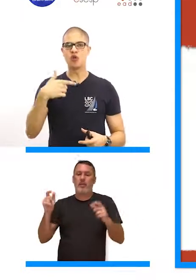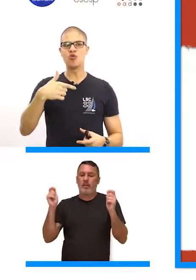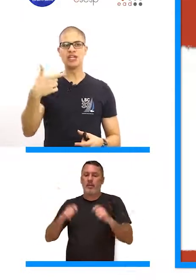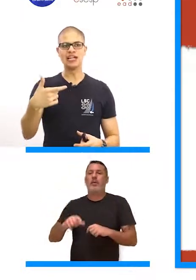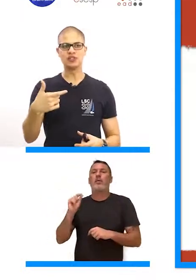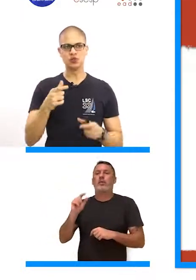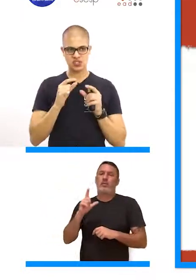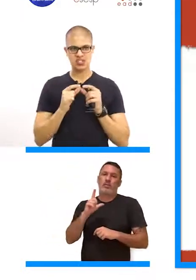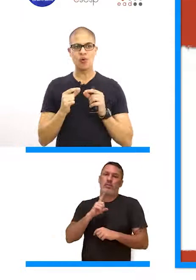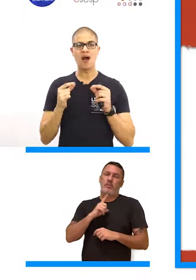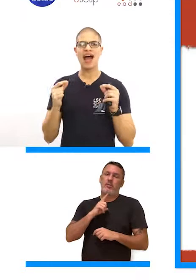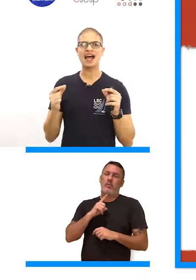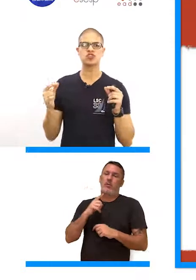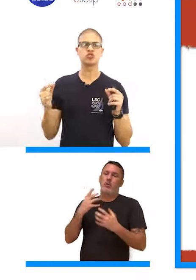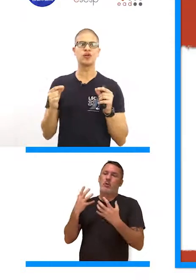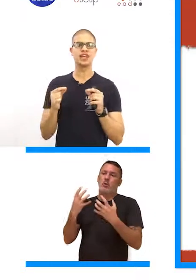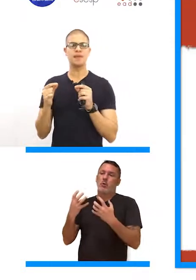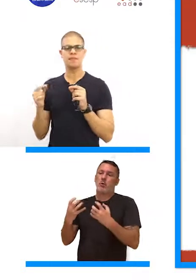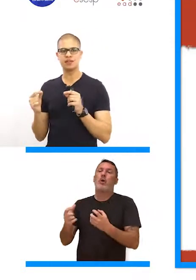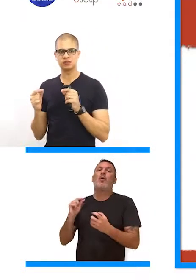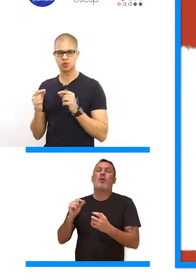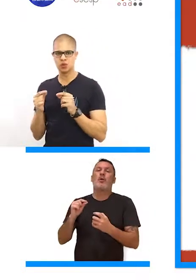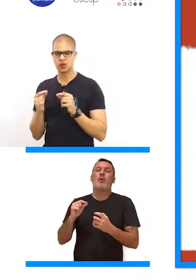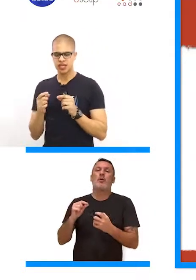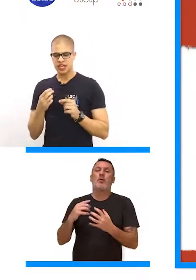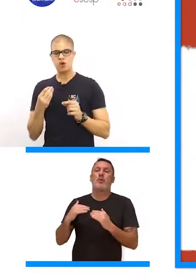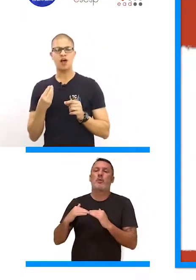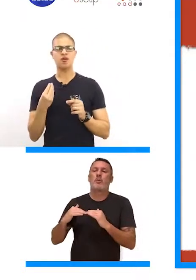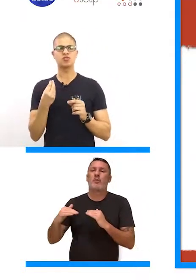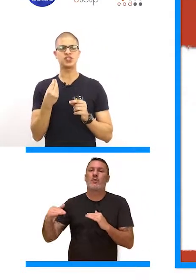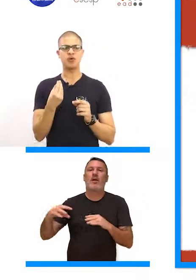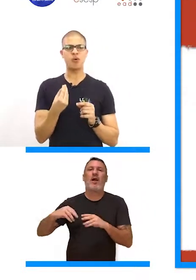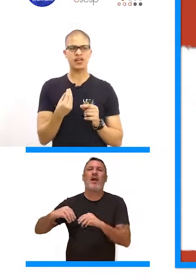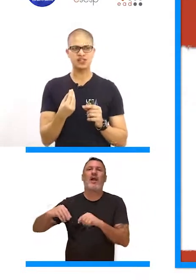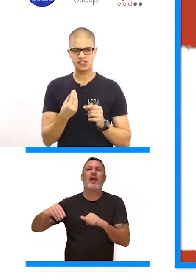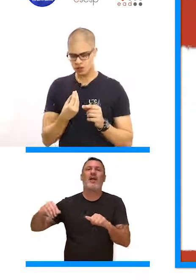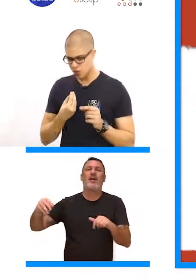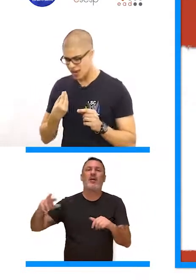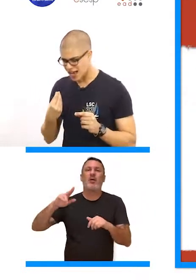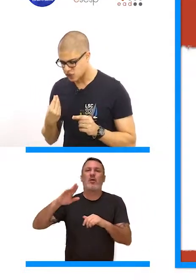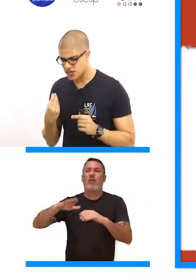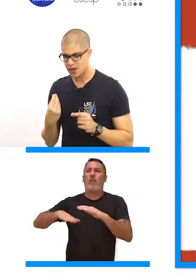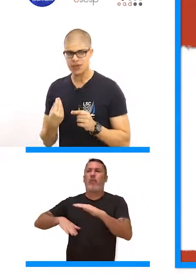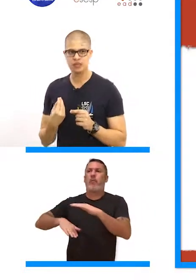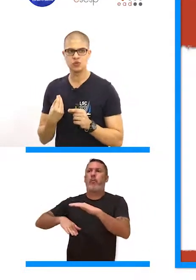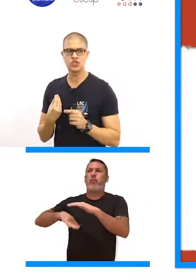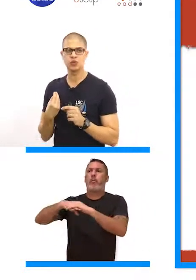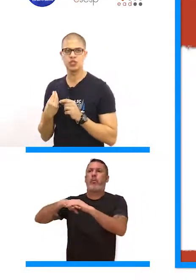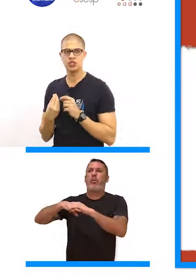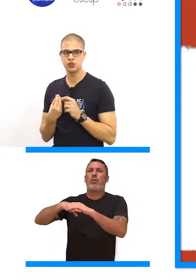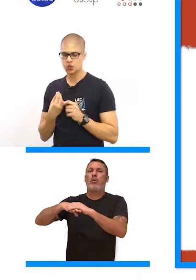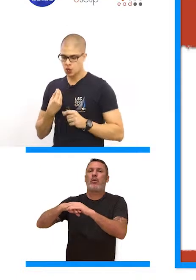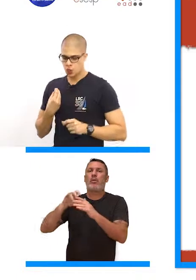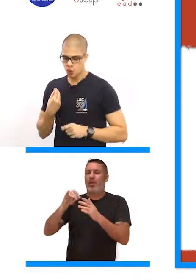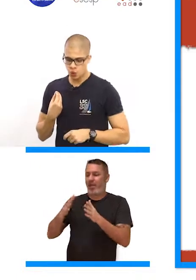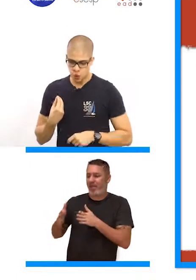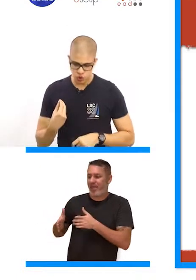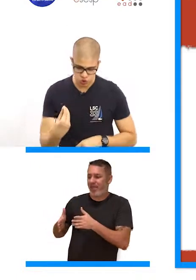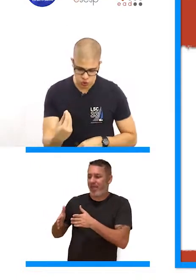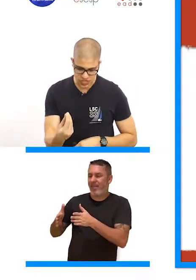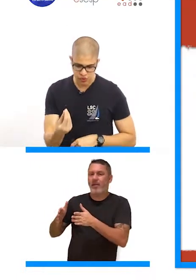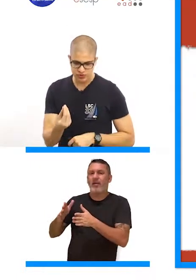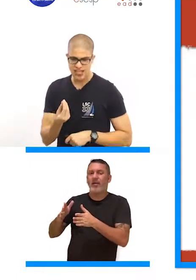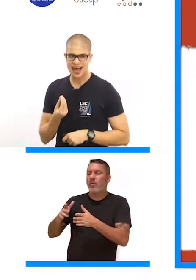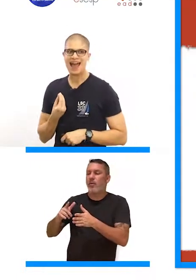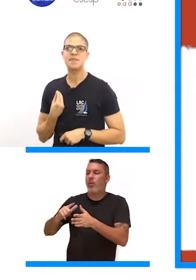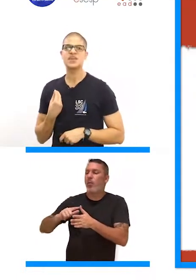acabar culminando no seu assoreamento. E qual é a consequência do assoreamento de um rio? O